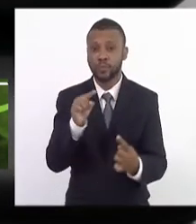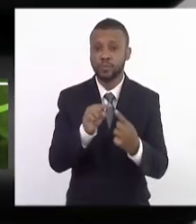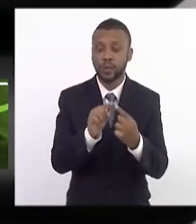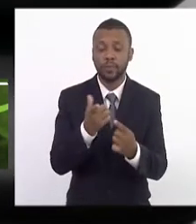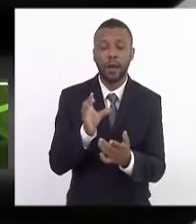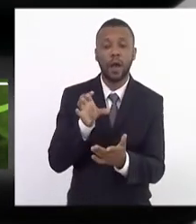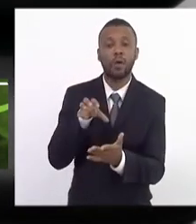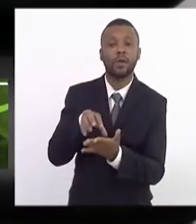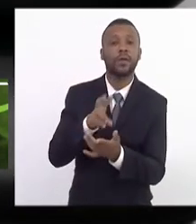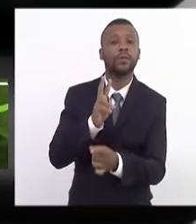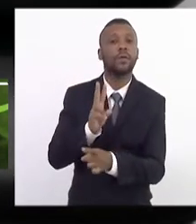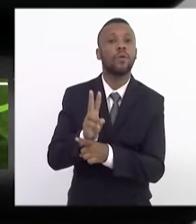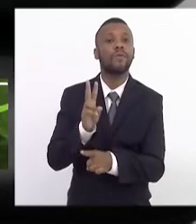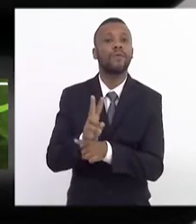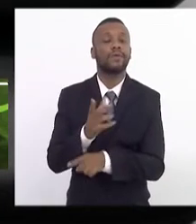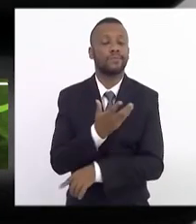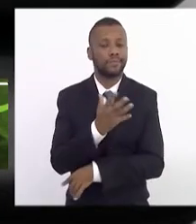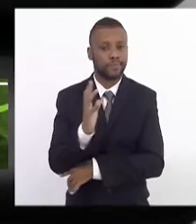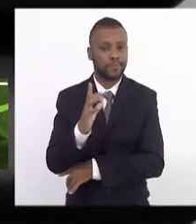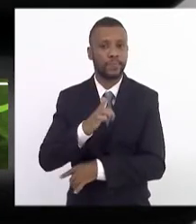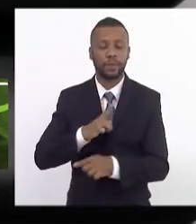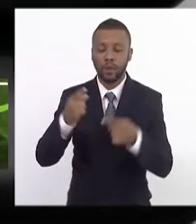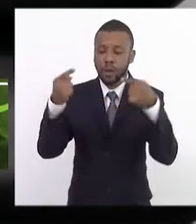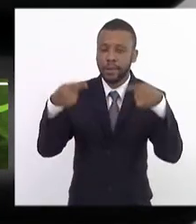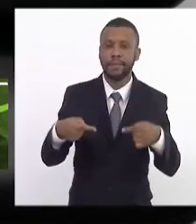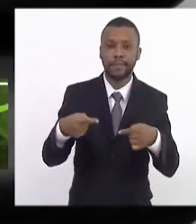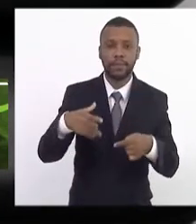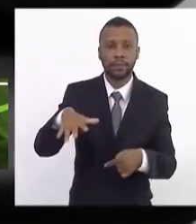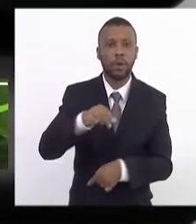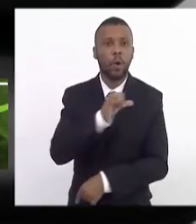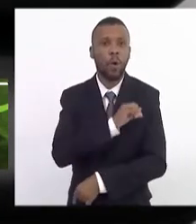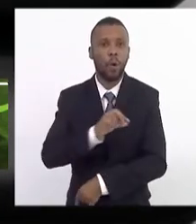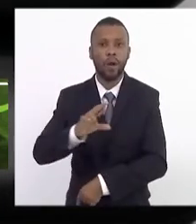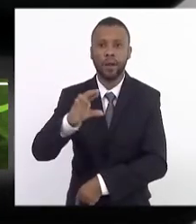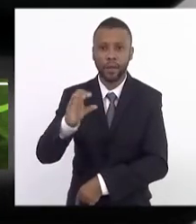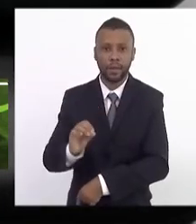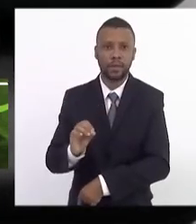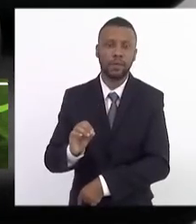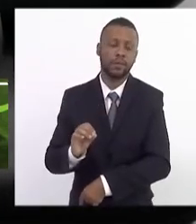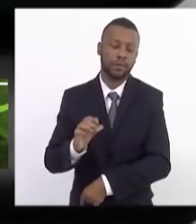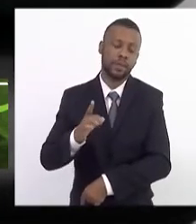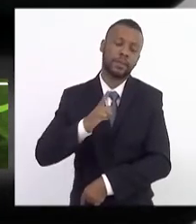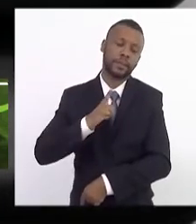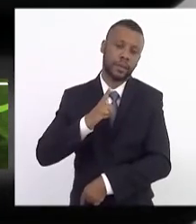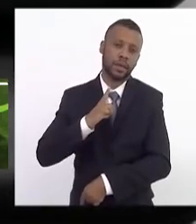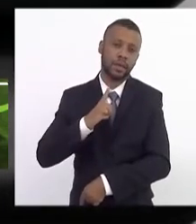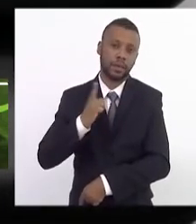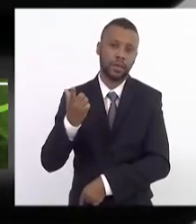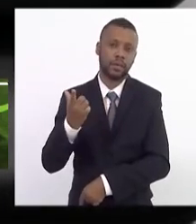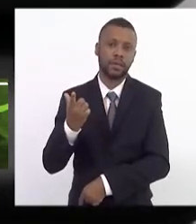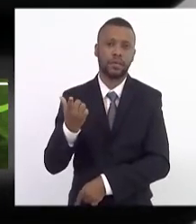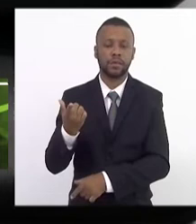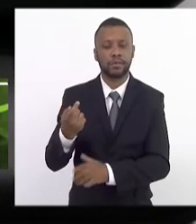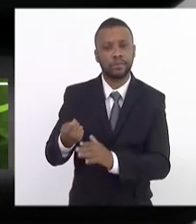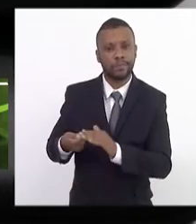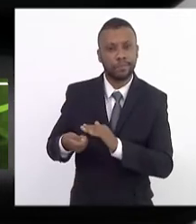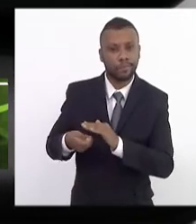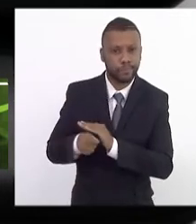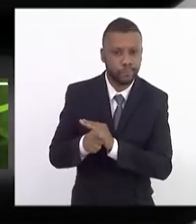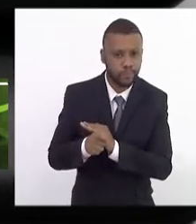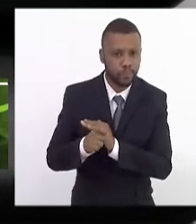conservação. Diante dos desafios que o Estado do Rio de Janeiro tem, diante dos investimentos que a gente